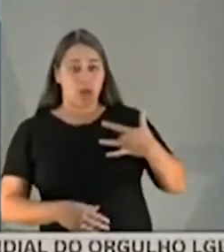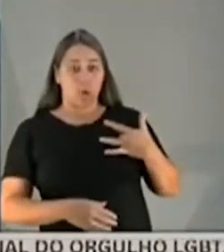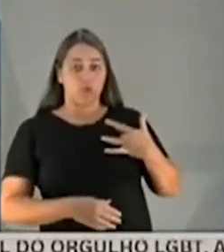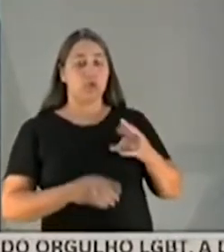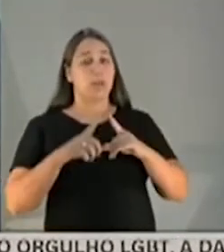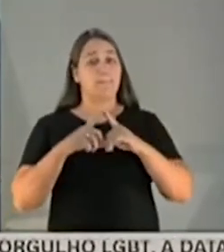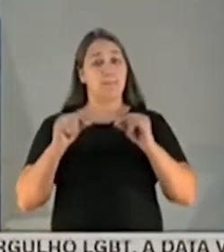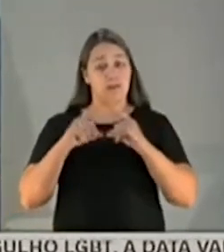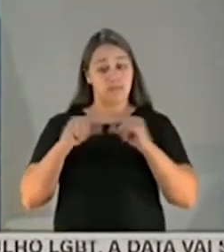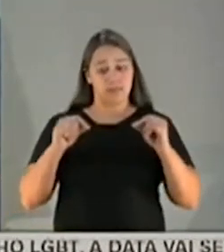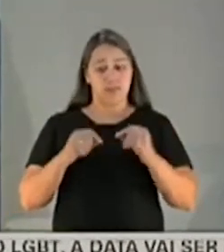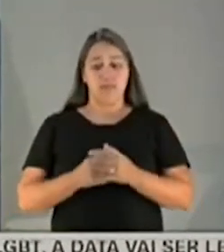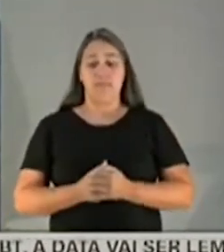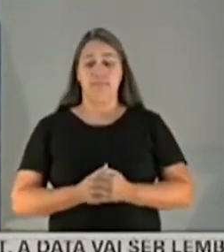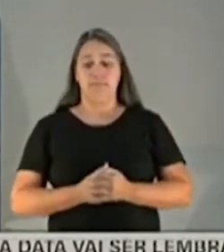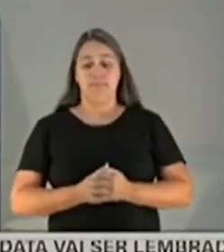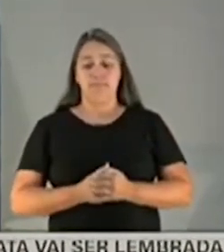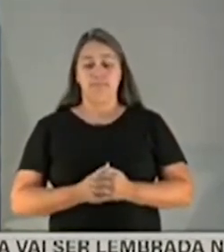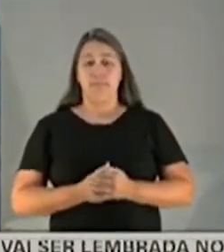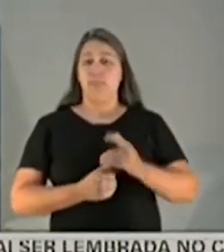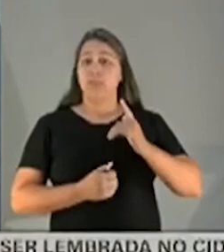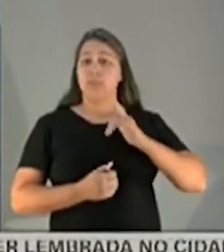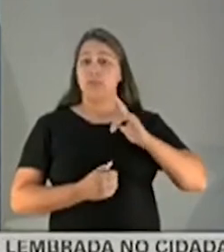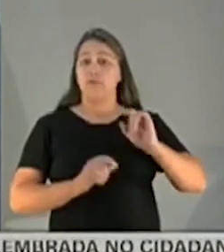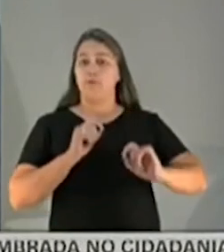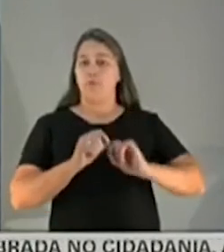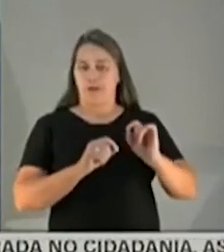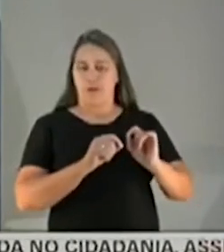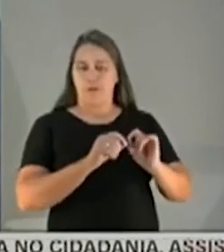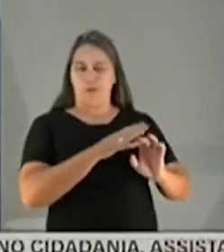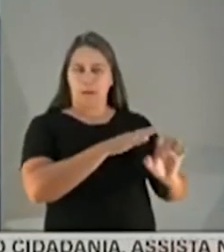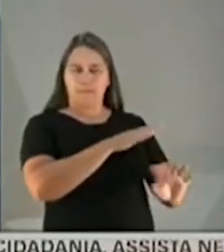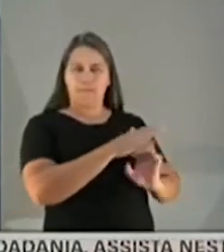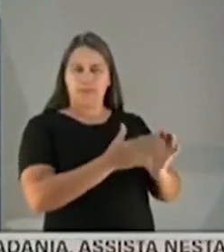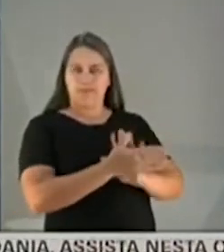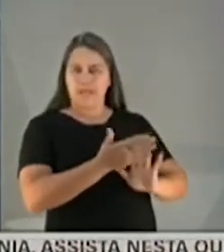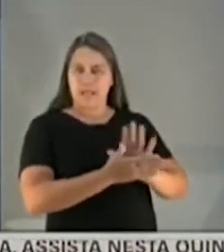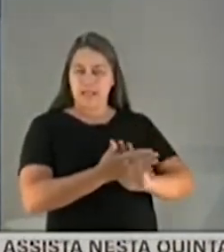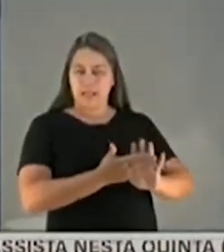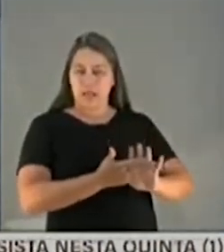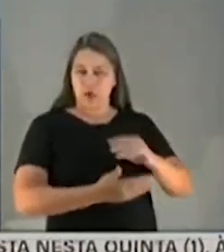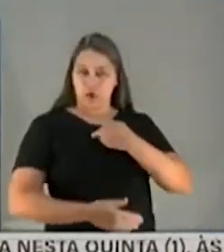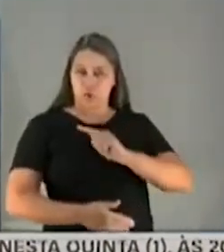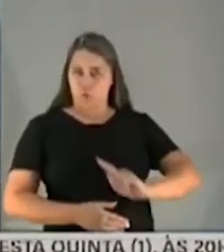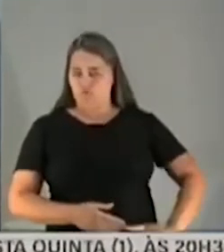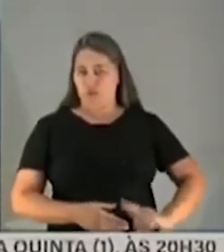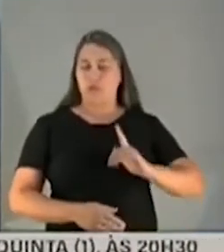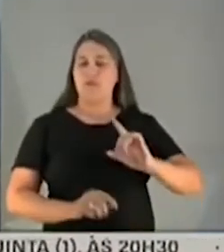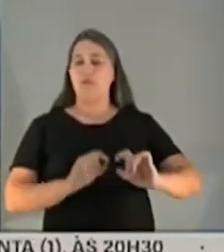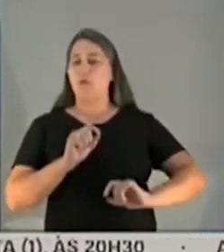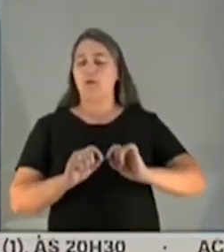própria da VAT. Com uma organização não governamental, que se chama Senar, aonde eles